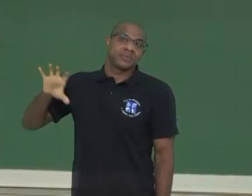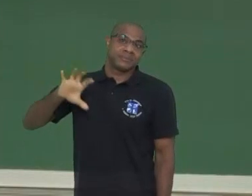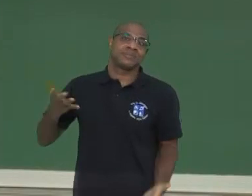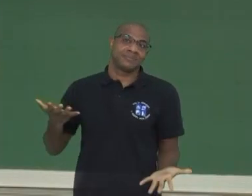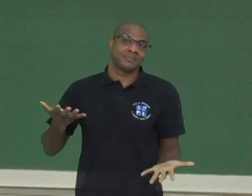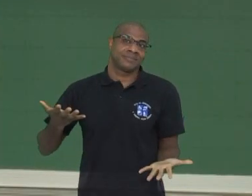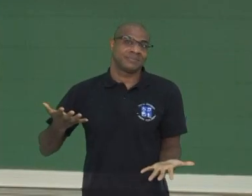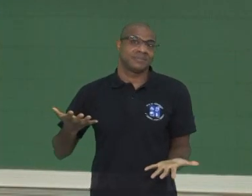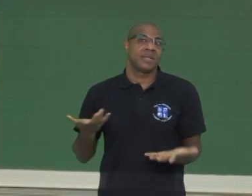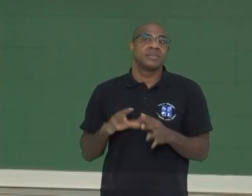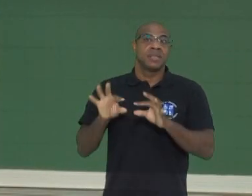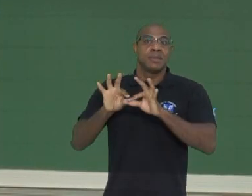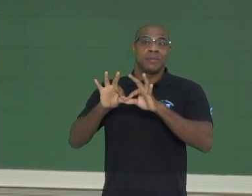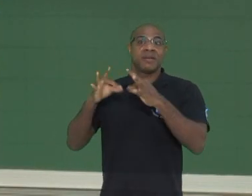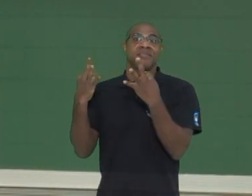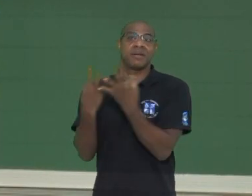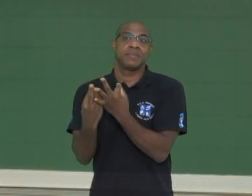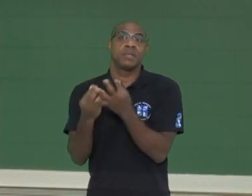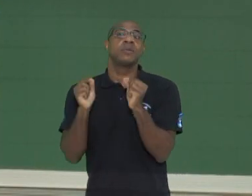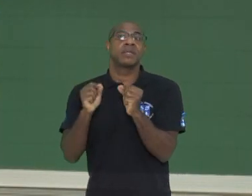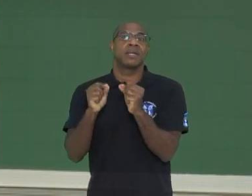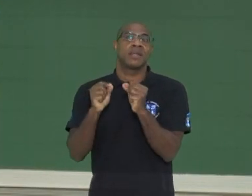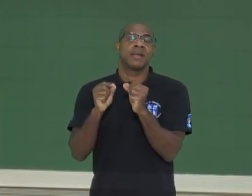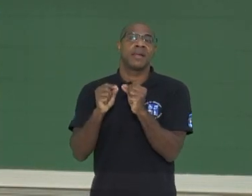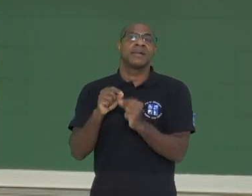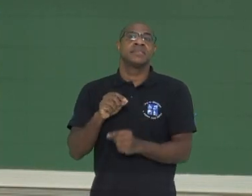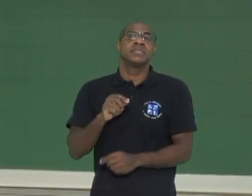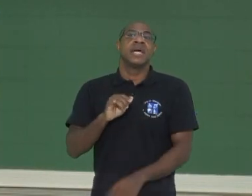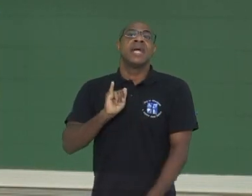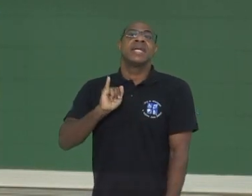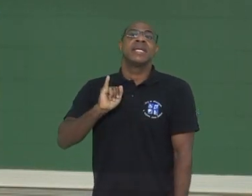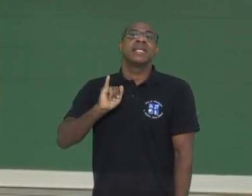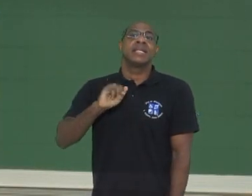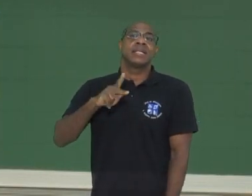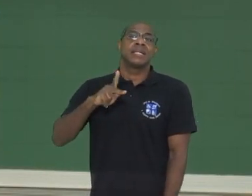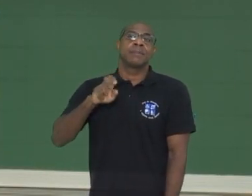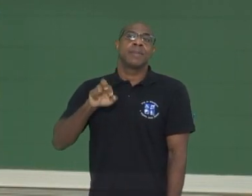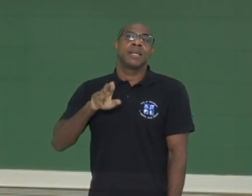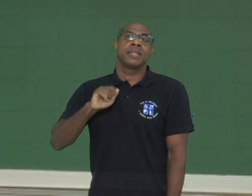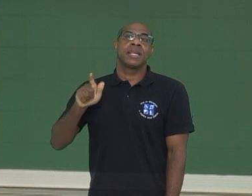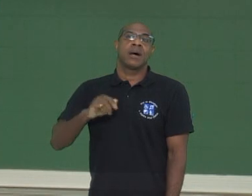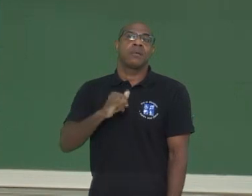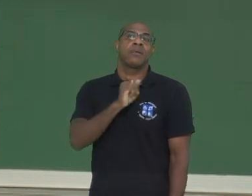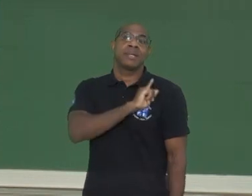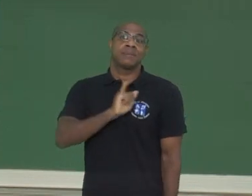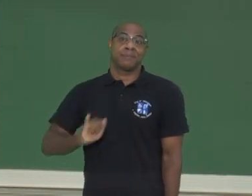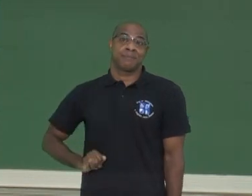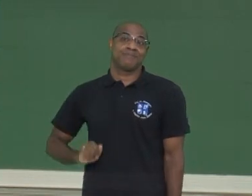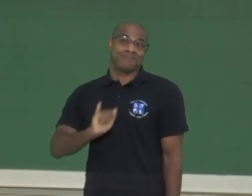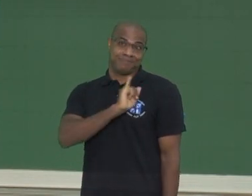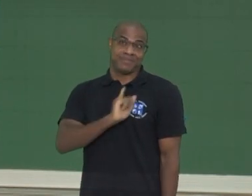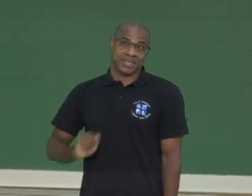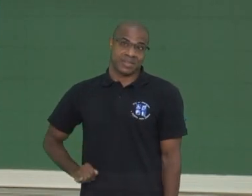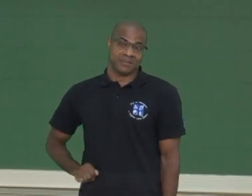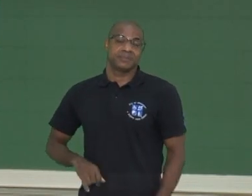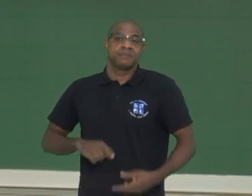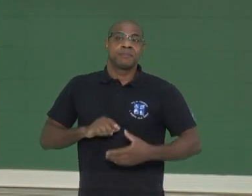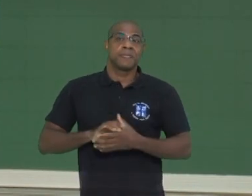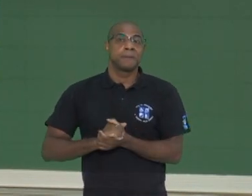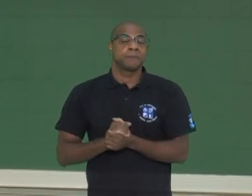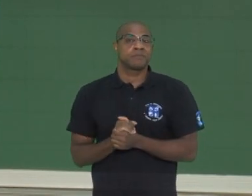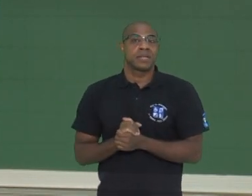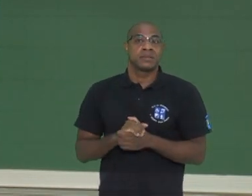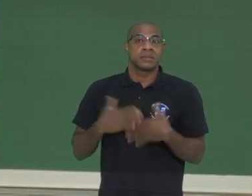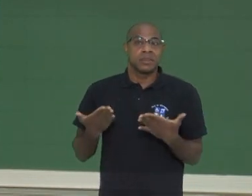também, pela família imperial brasileira, por Dom Pedro II, pela princesa Isabel. Então, o que vai acontecer?